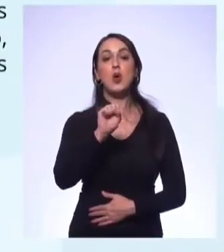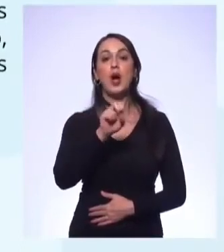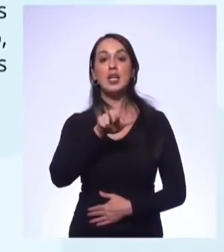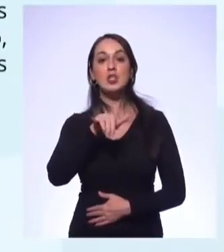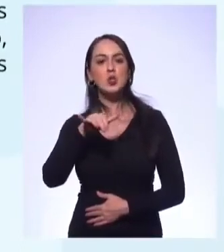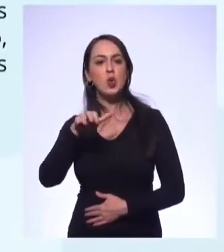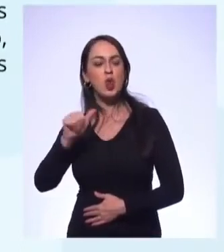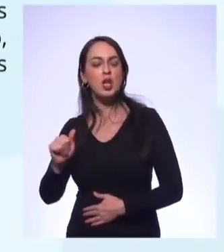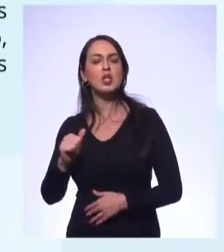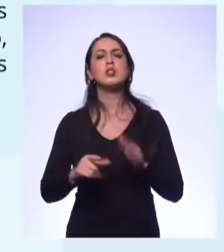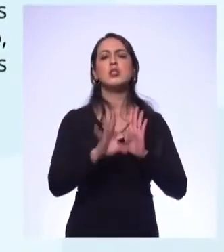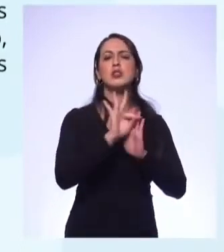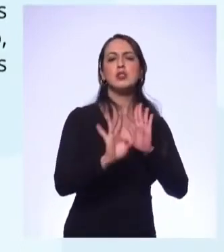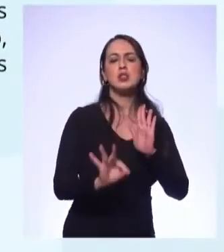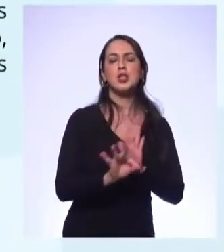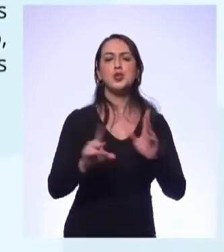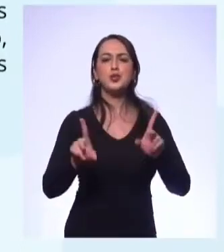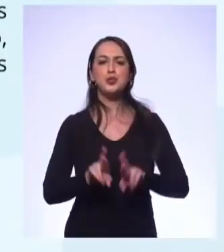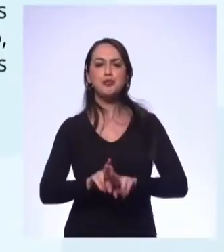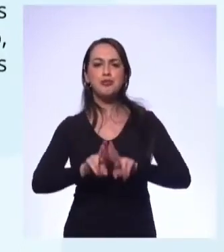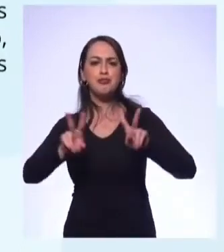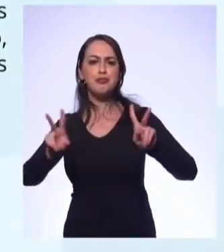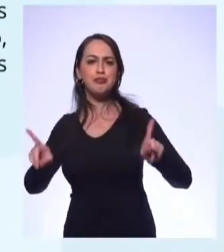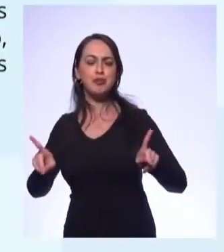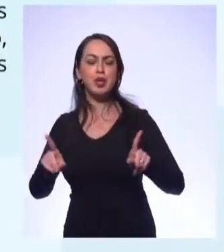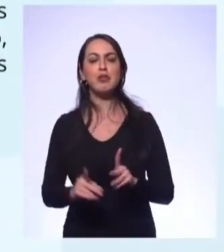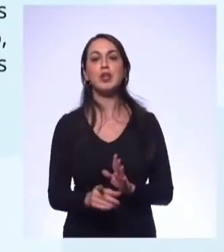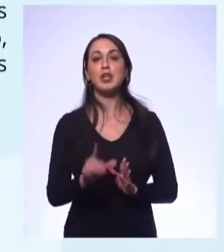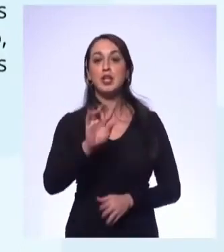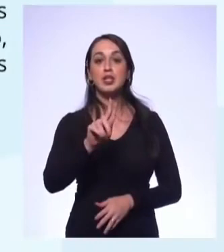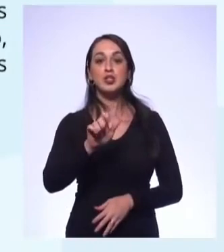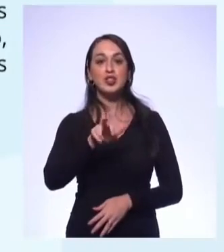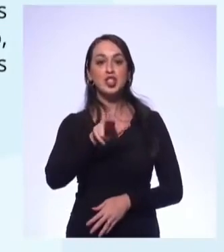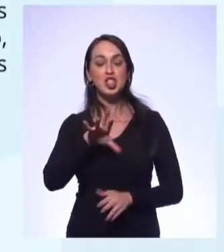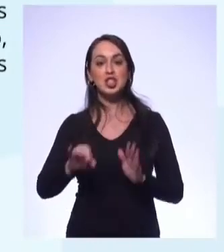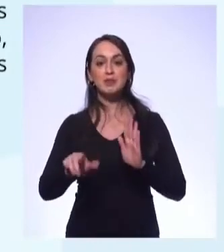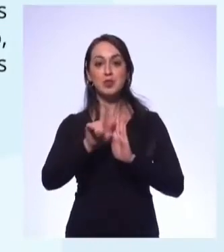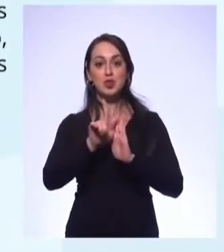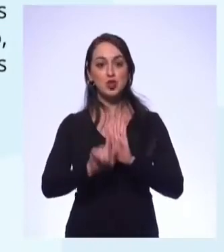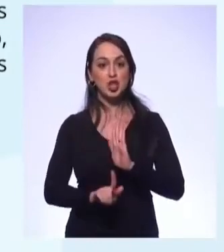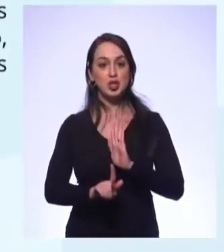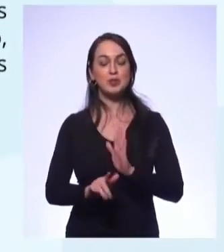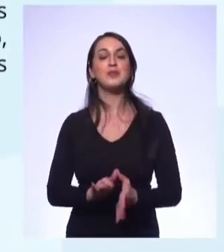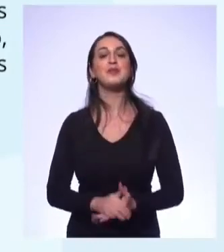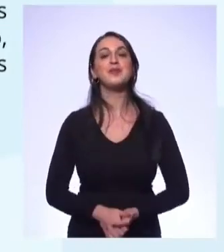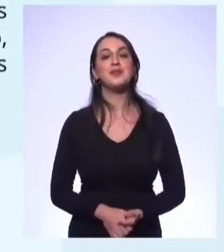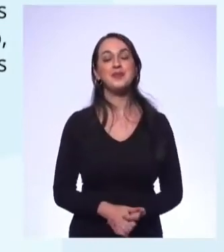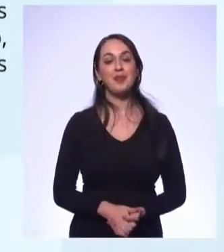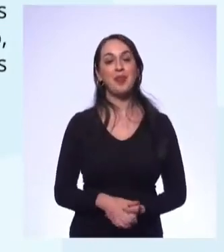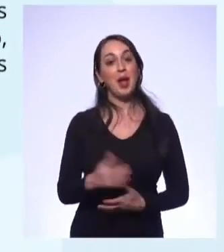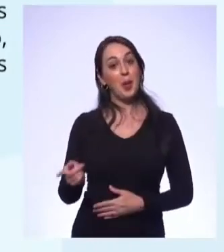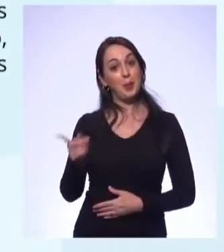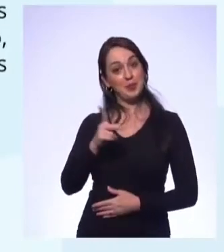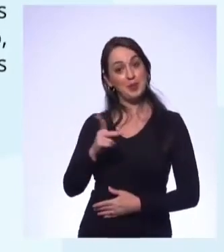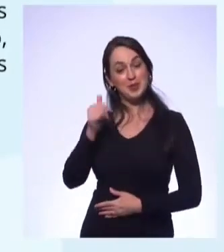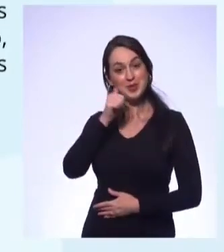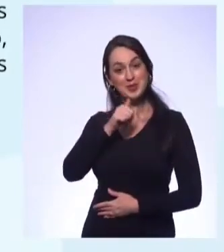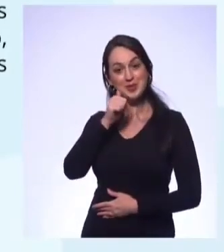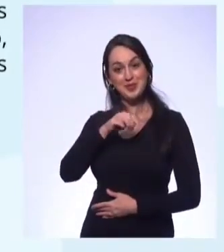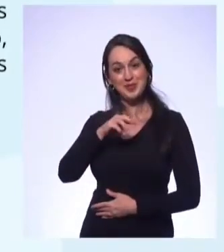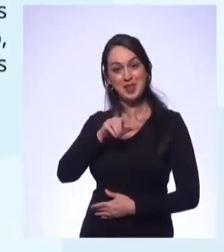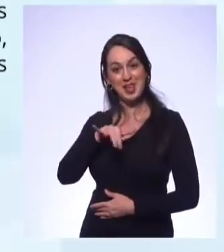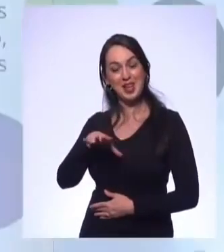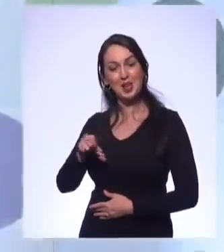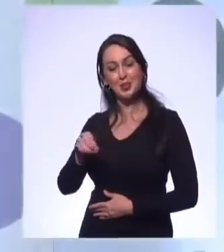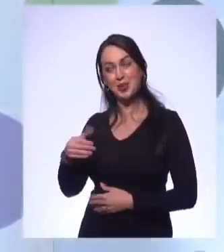textos de diferentes gêneros. Então, essa é a habilidade que vamos trabalhar. Professora Mônica, então fique à vontade. Muito